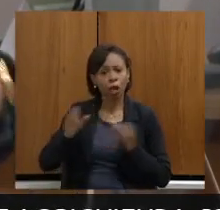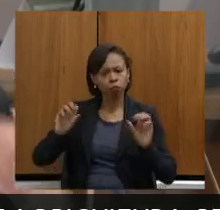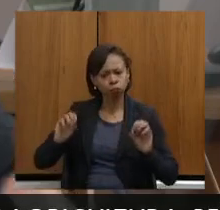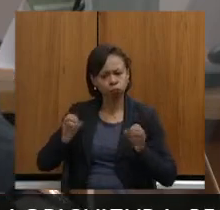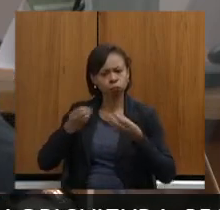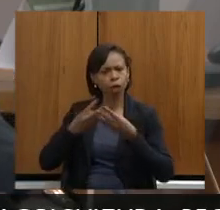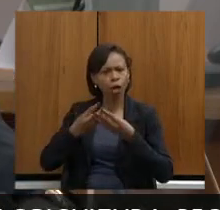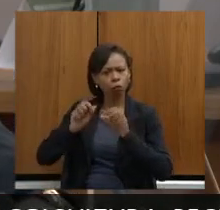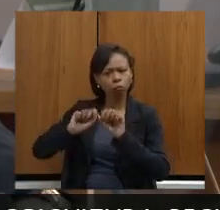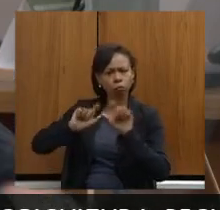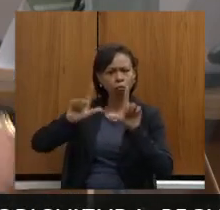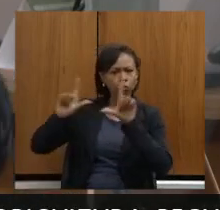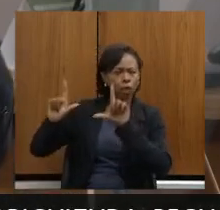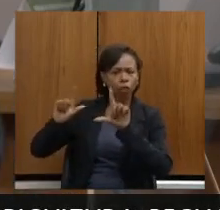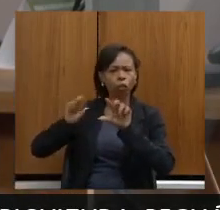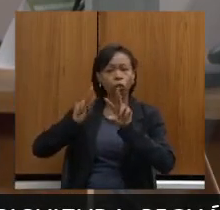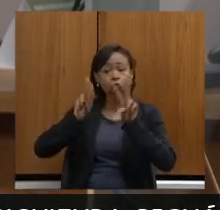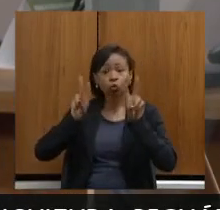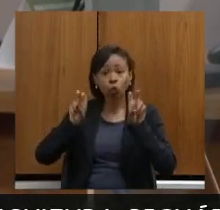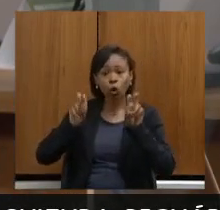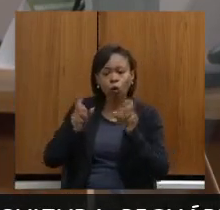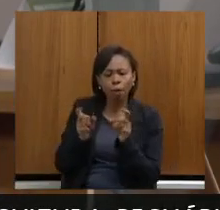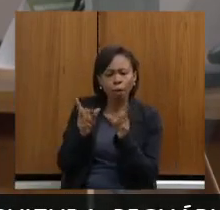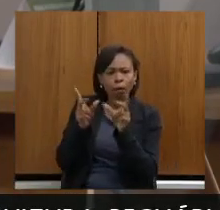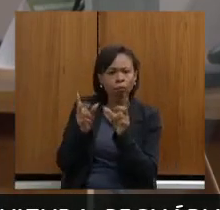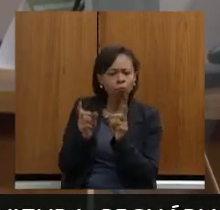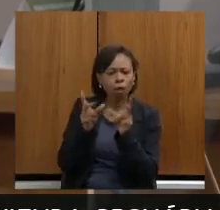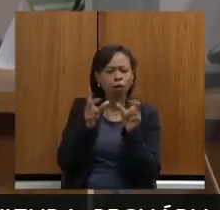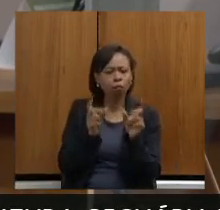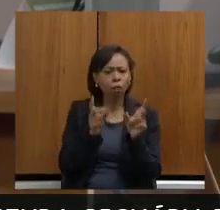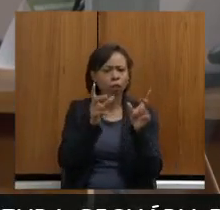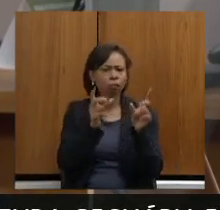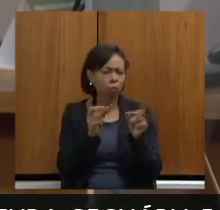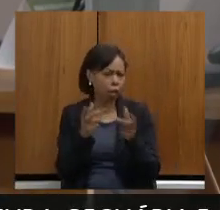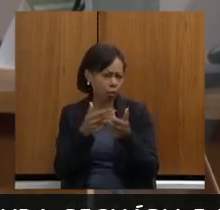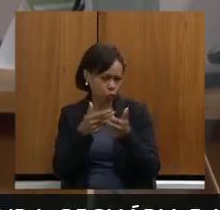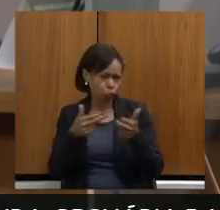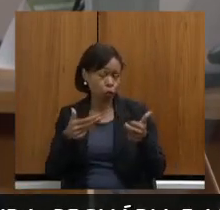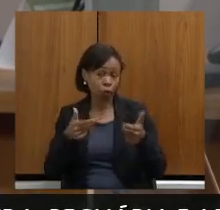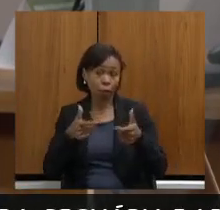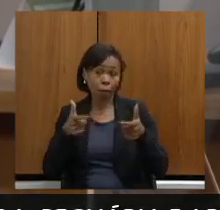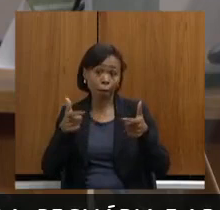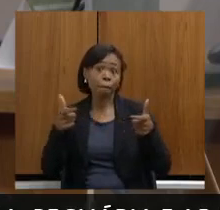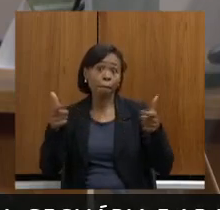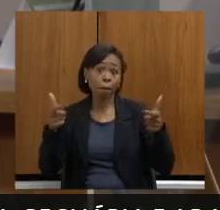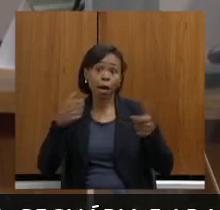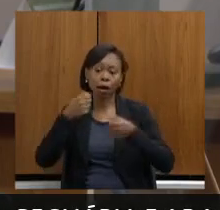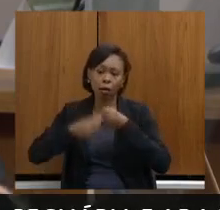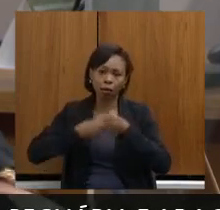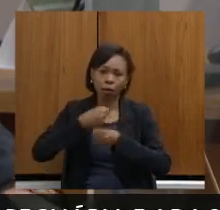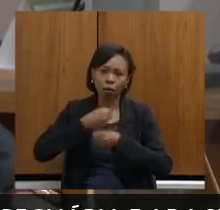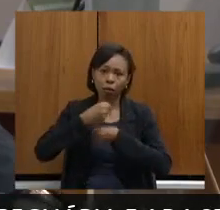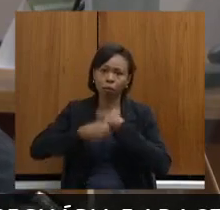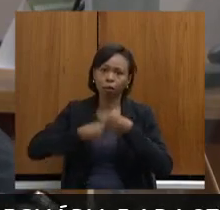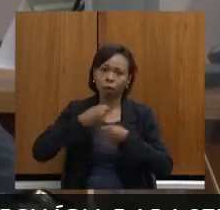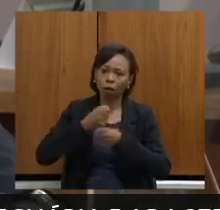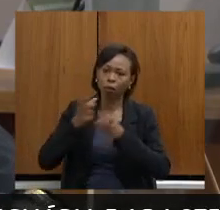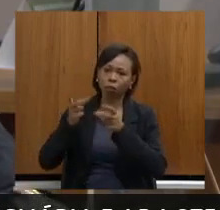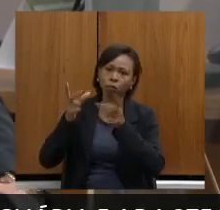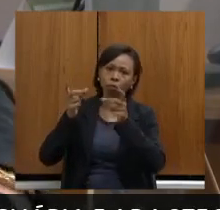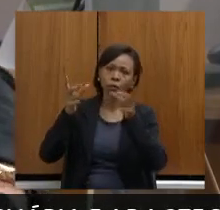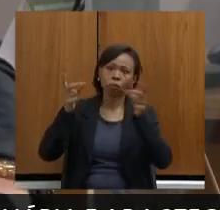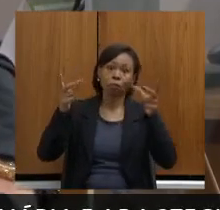interessante com relação às exportações né que sistematicamente aumentam de ano a ano ser muito